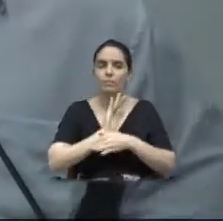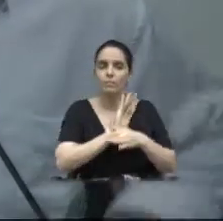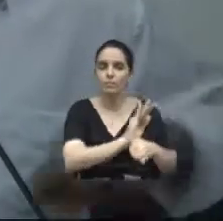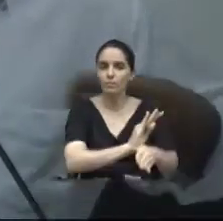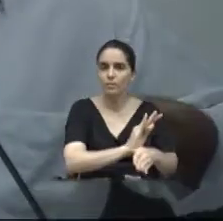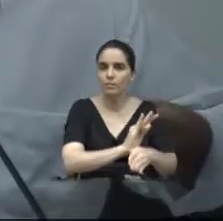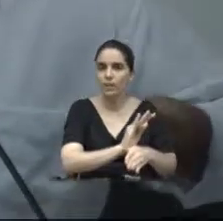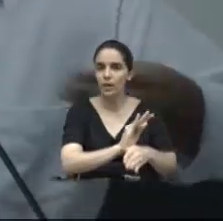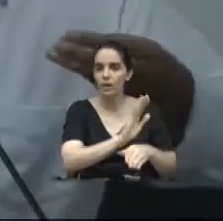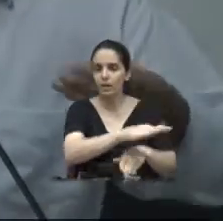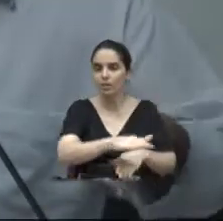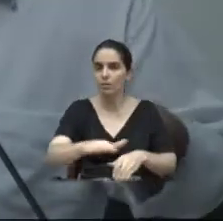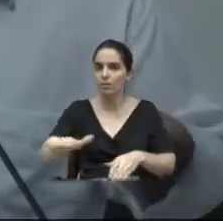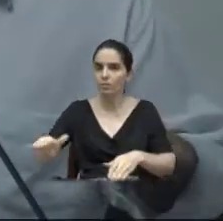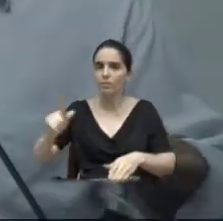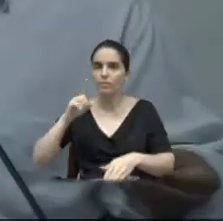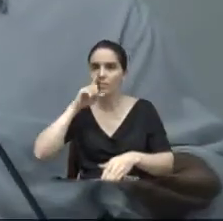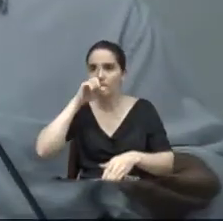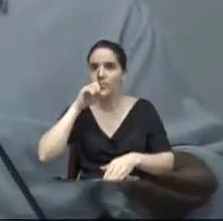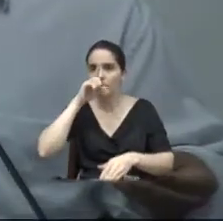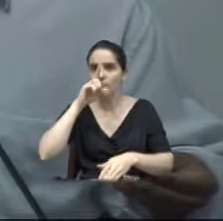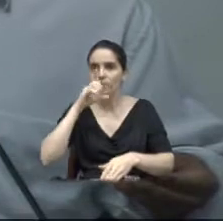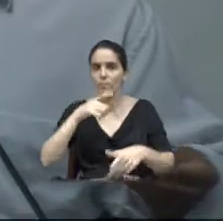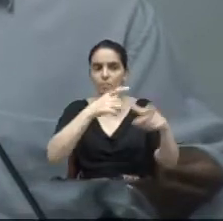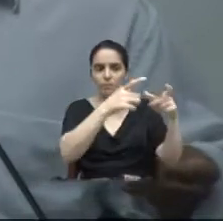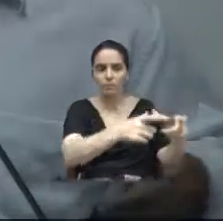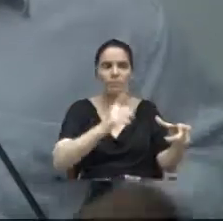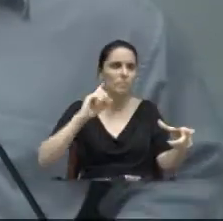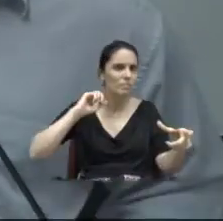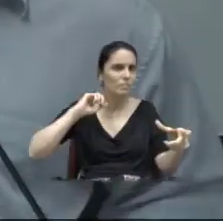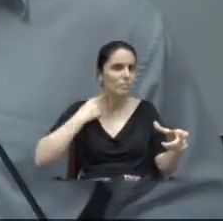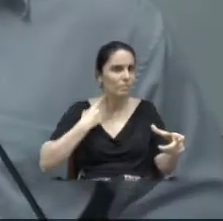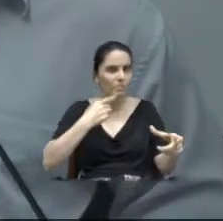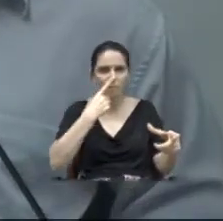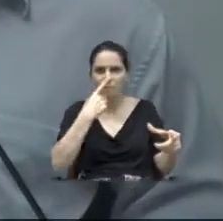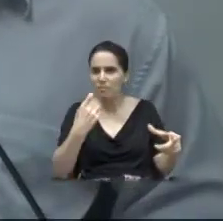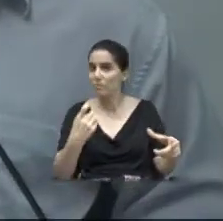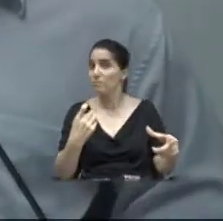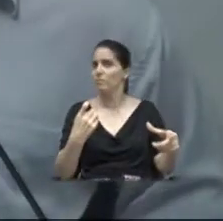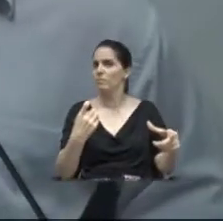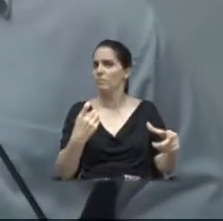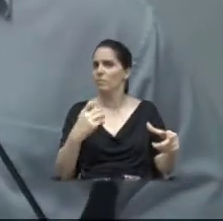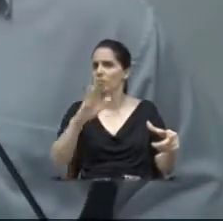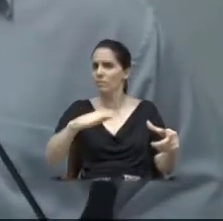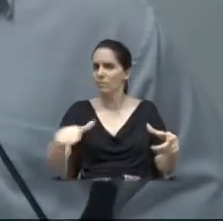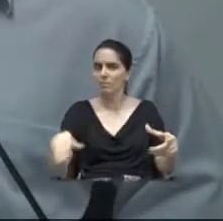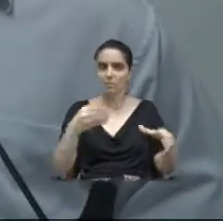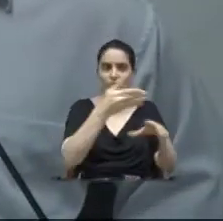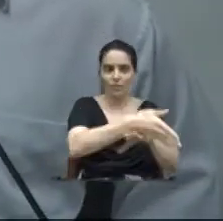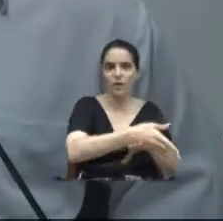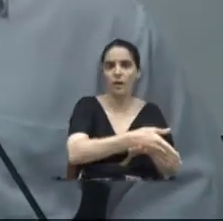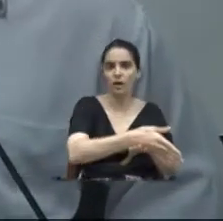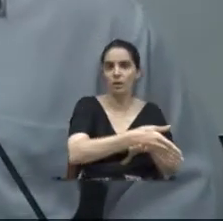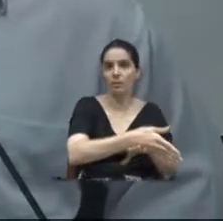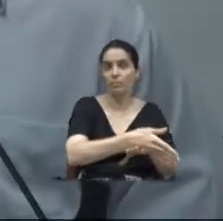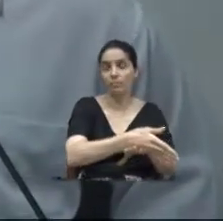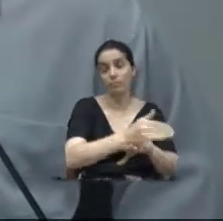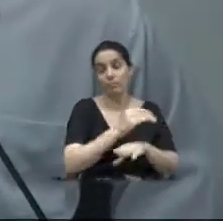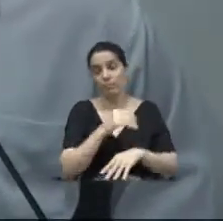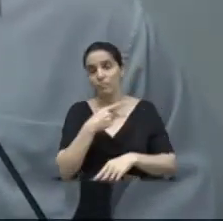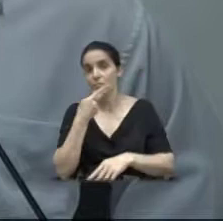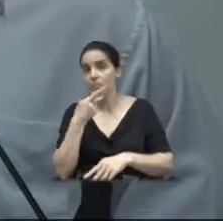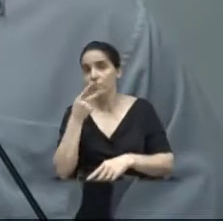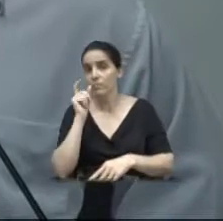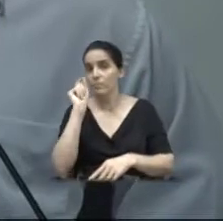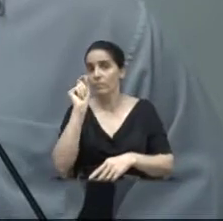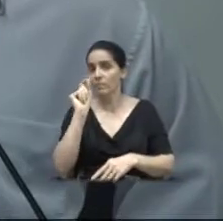perigosa, que é a área do lixão da nossa cidade. Quer dizer, vir aqui falar a ação deles para barrar, eliminar, eles vêm. Agora, falar o que estão fazendo com as